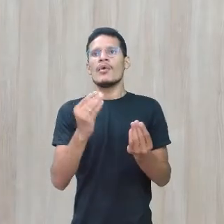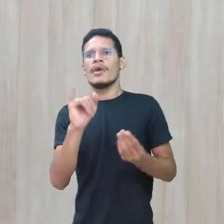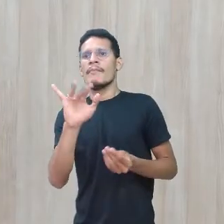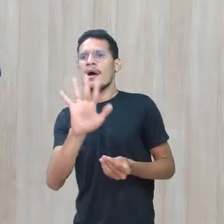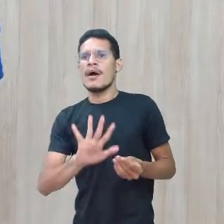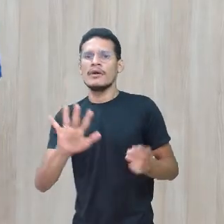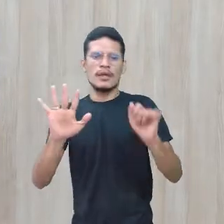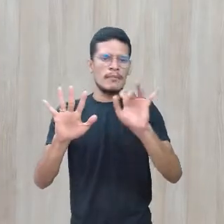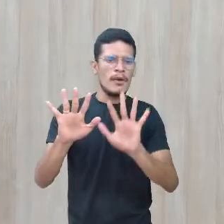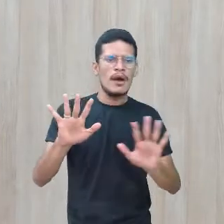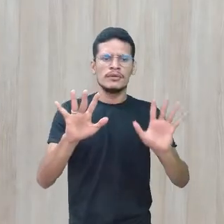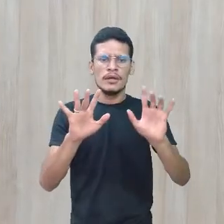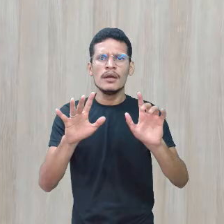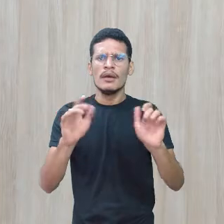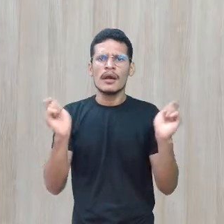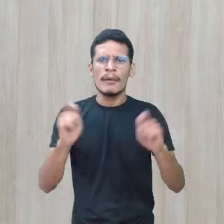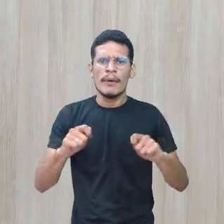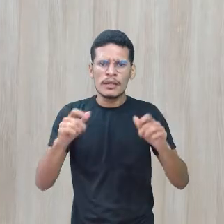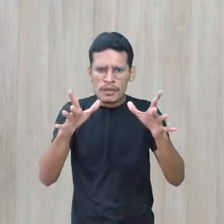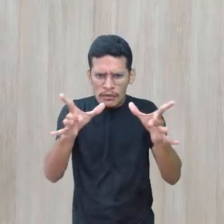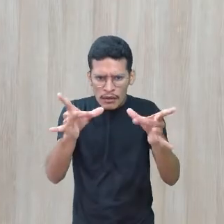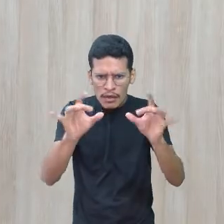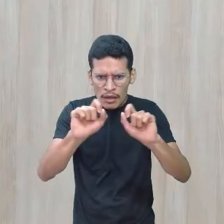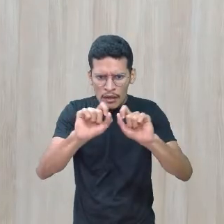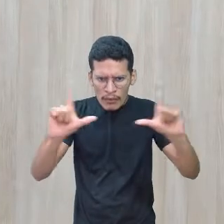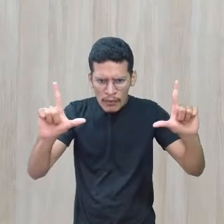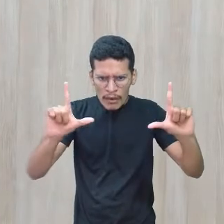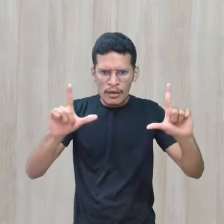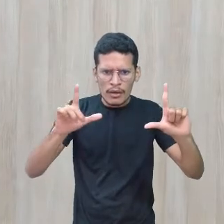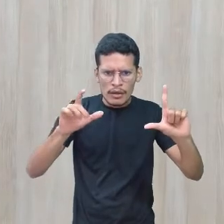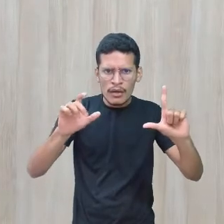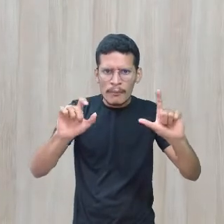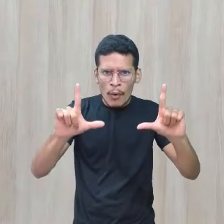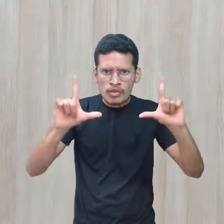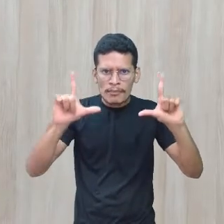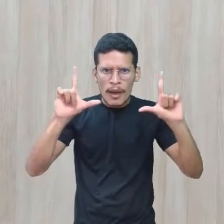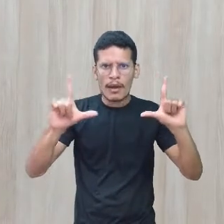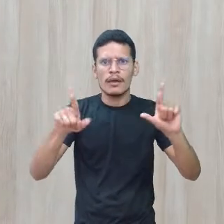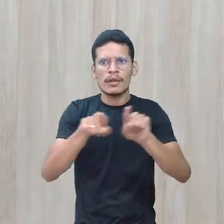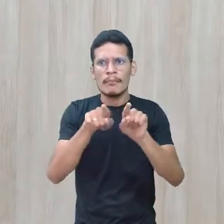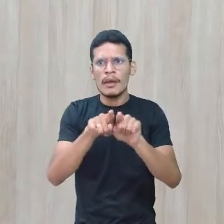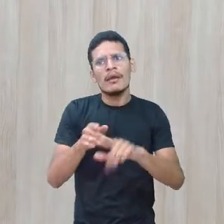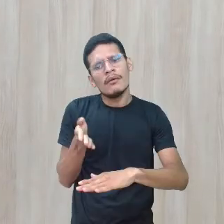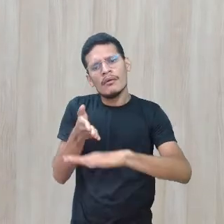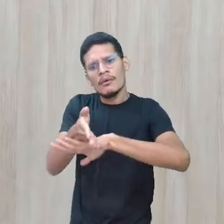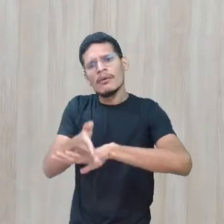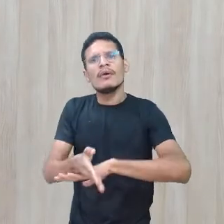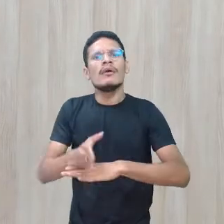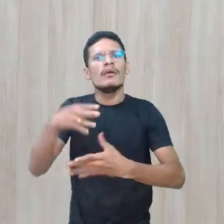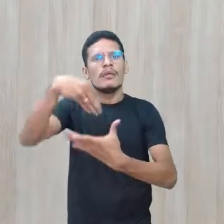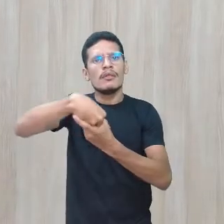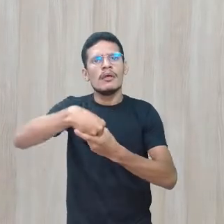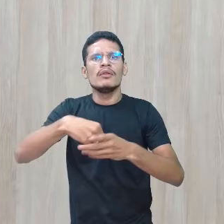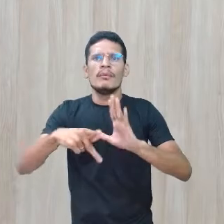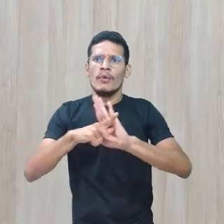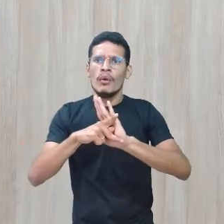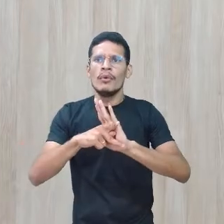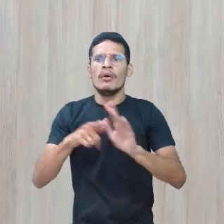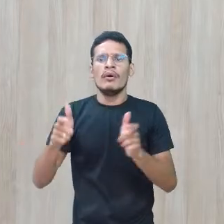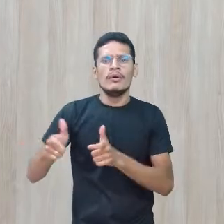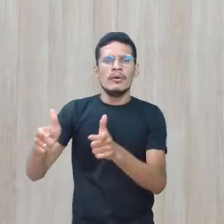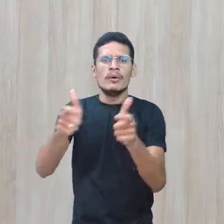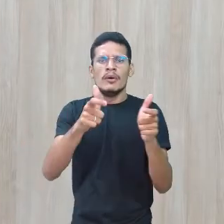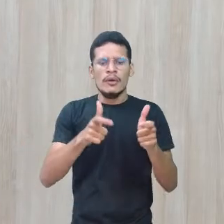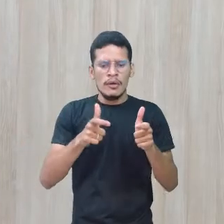pode aproximar, pode inclusive, né, circular pela rua ou por dentro, né, do parque, né,